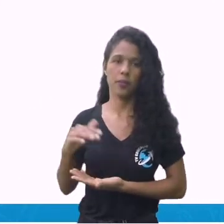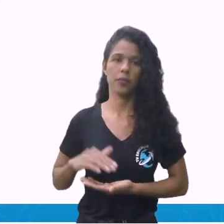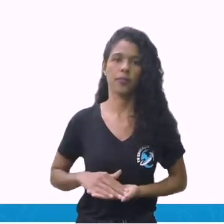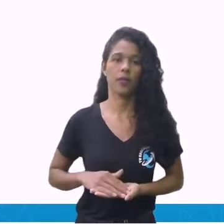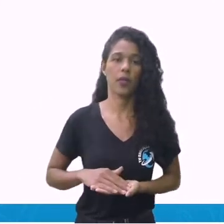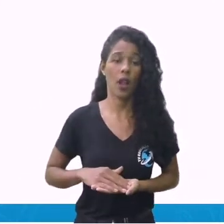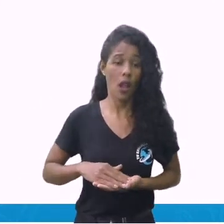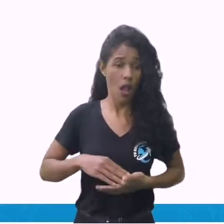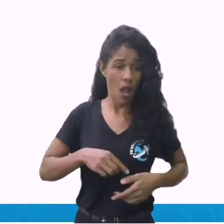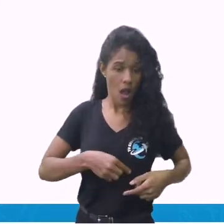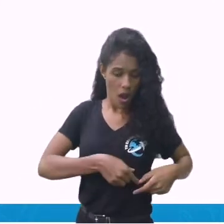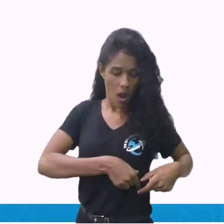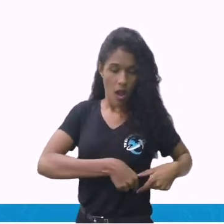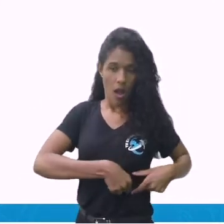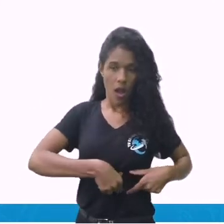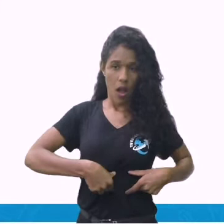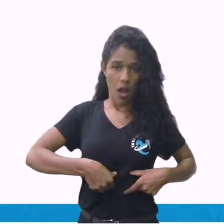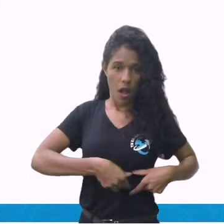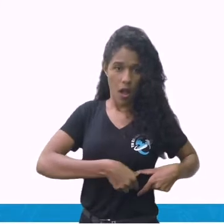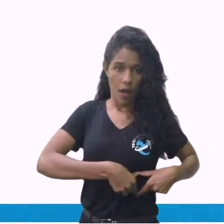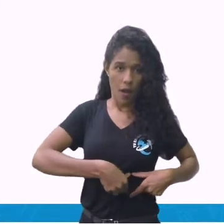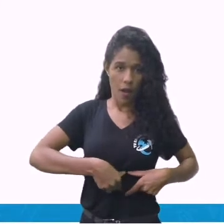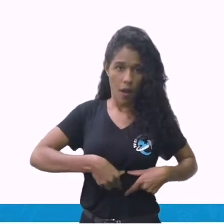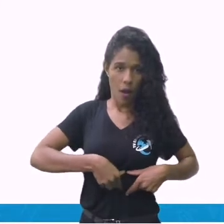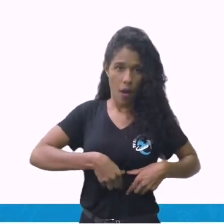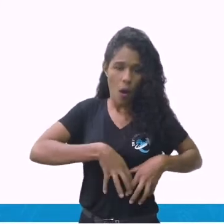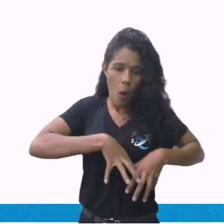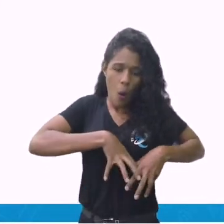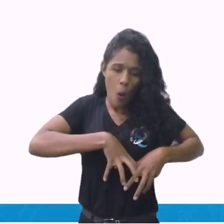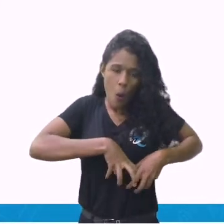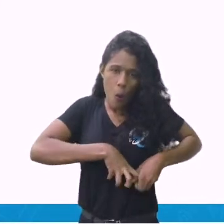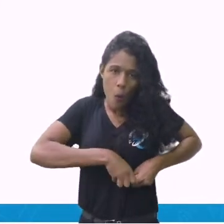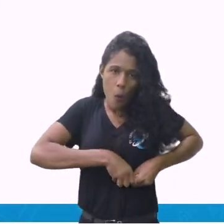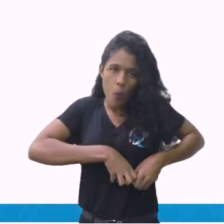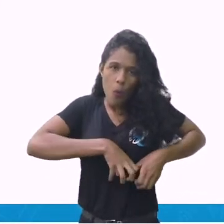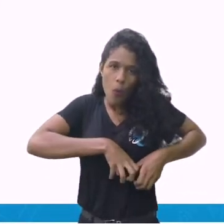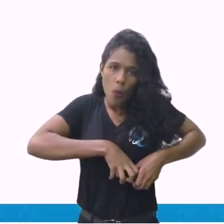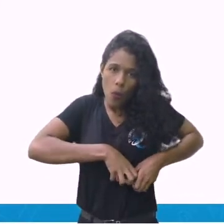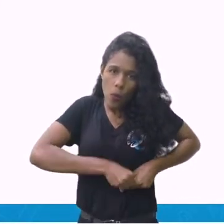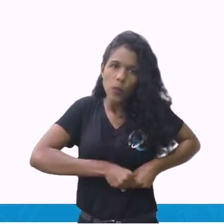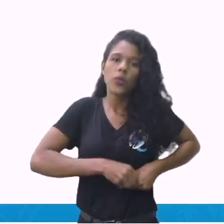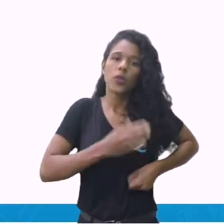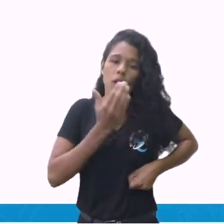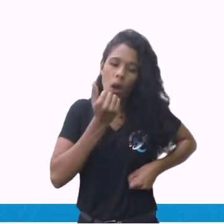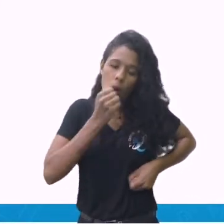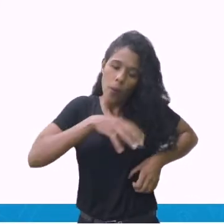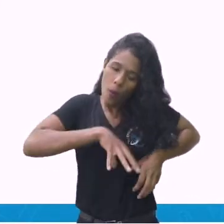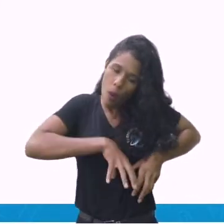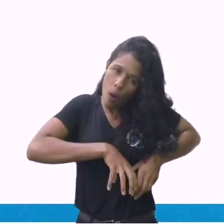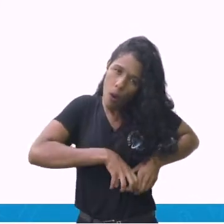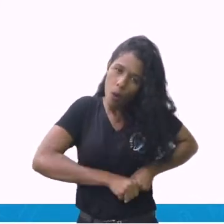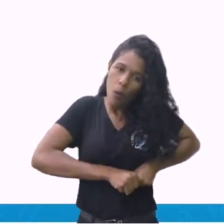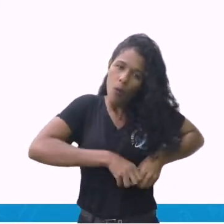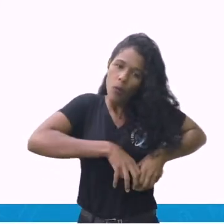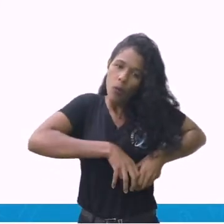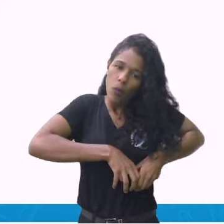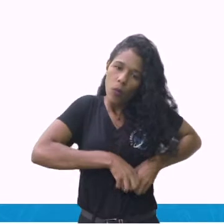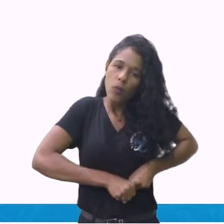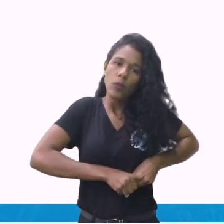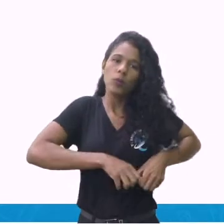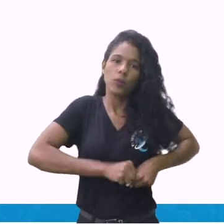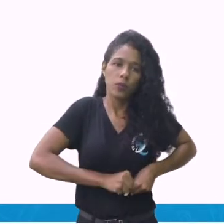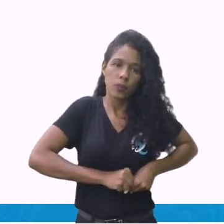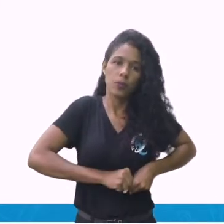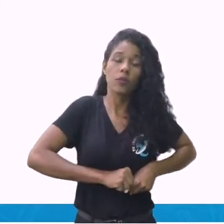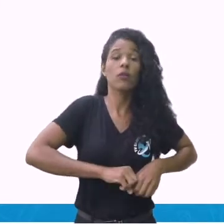aonde digere o alimento, os alimentos eles são quebrados. E aí,